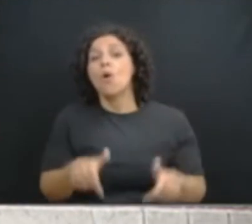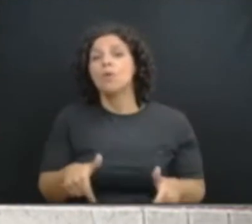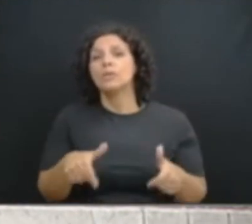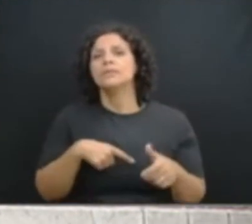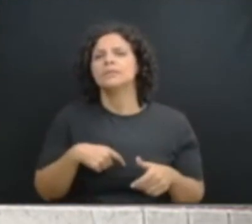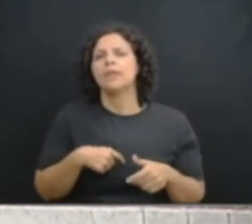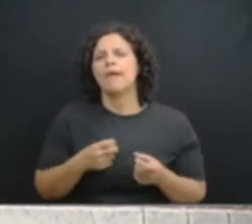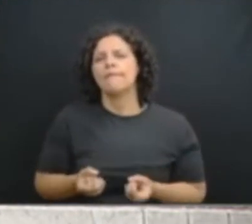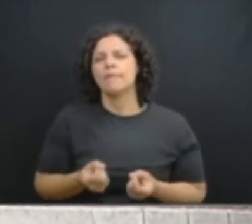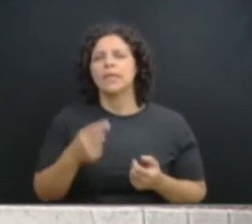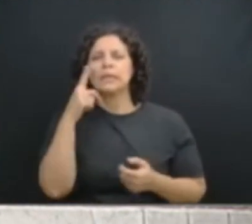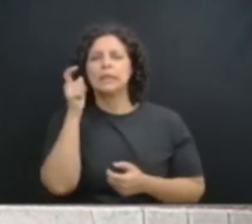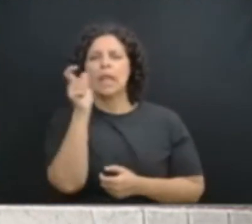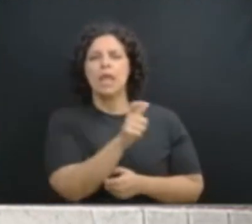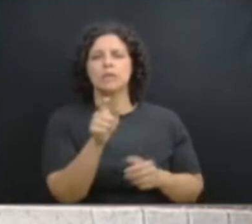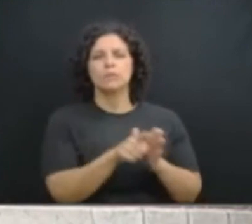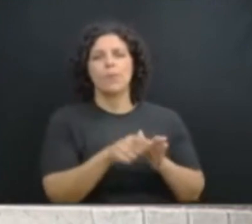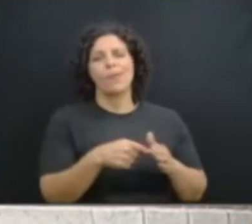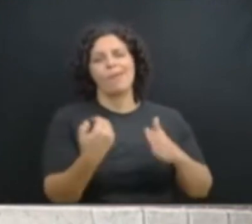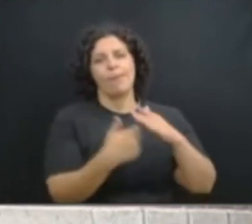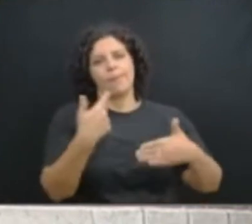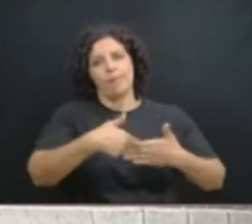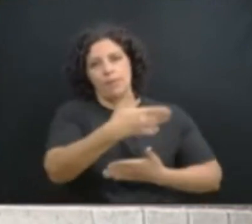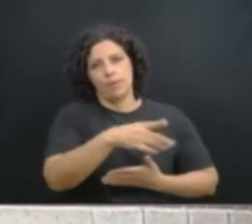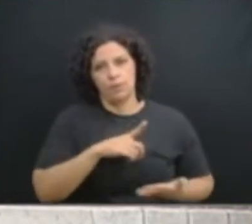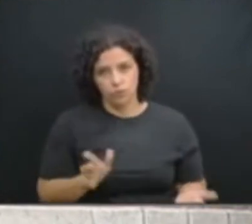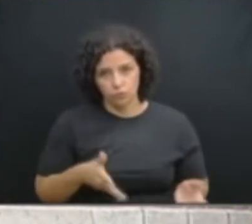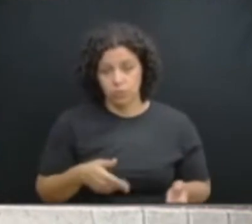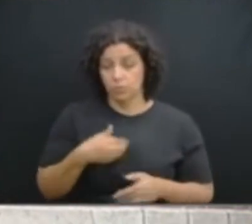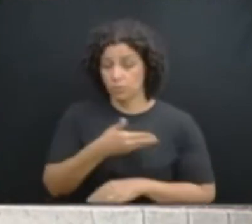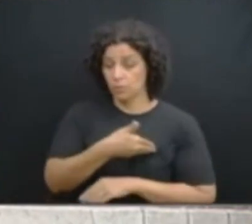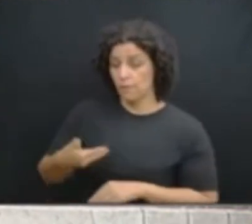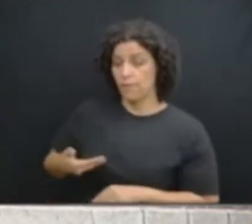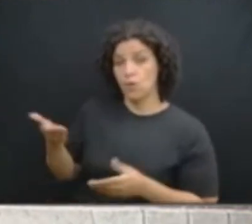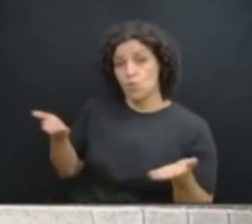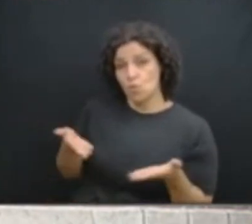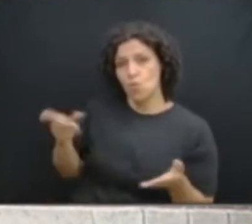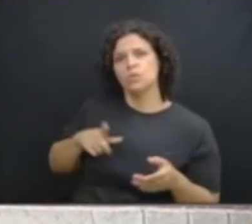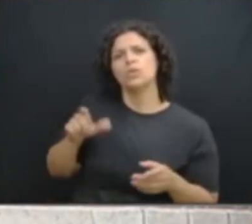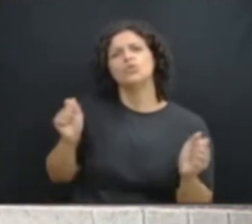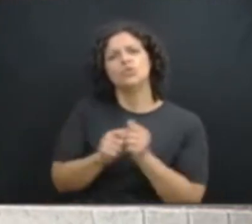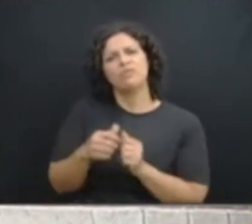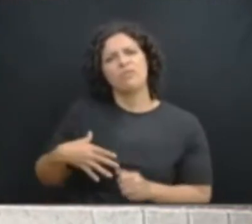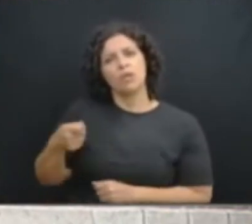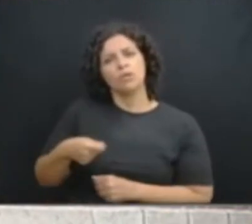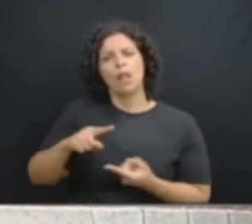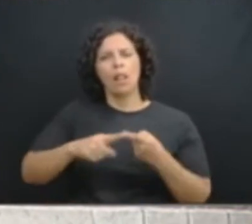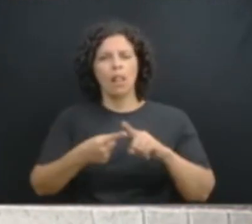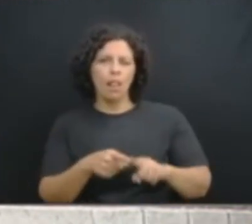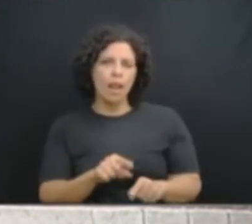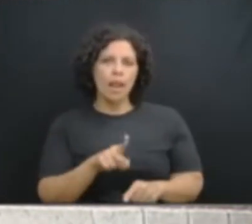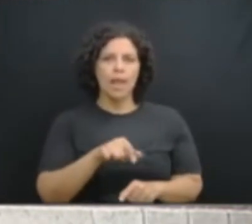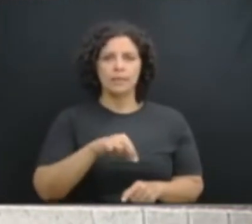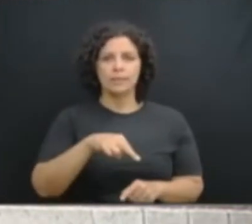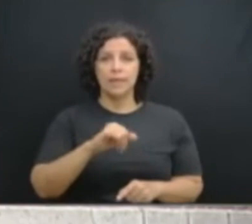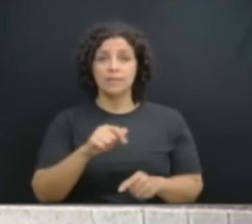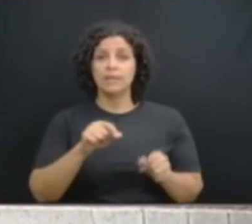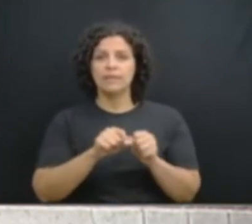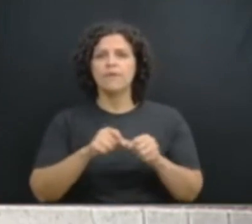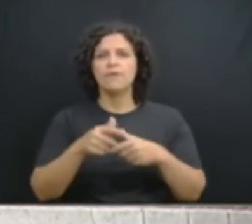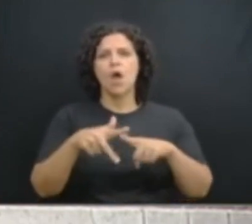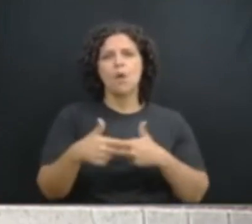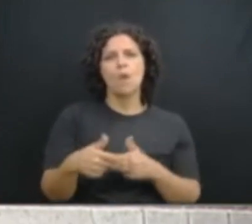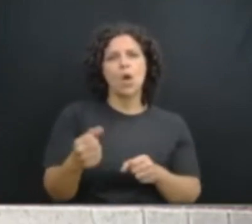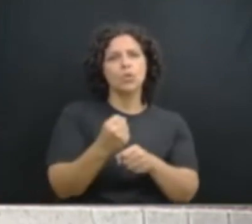grande mercado de interesse das pedagieiras. Aquele governo que está aqui hoje, que está fazendo acordo de leniência para arrumar